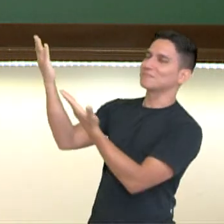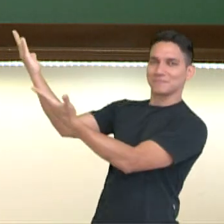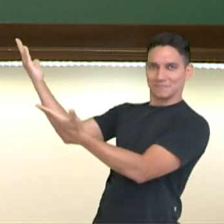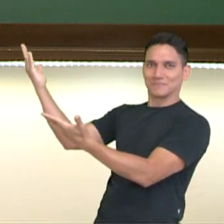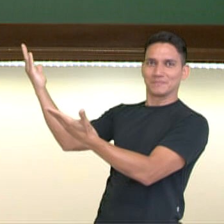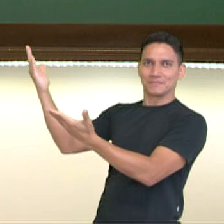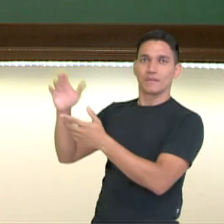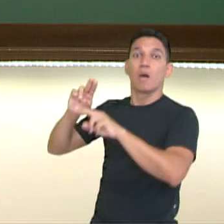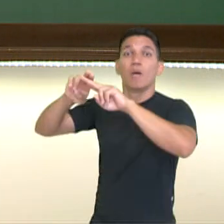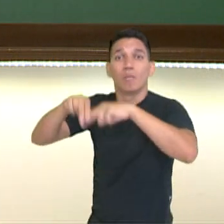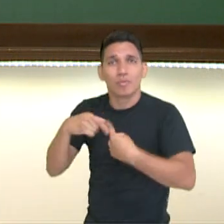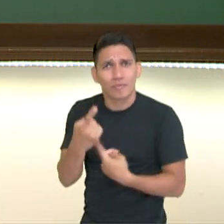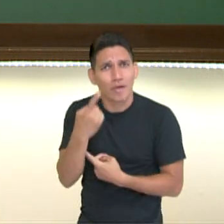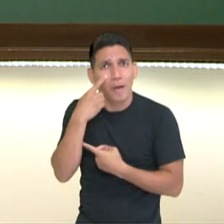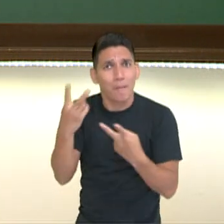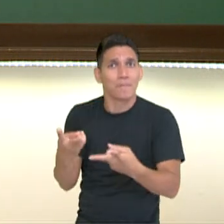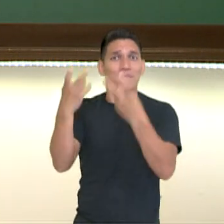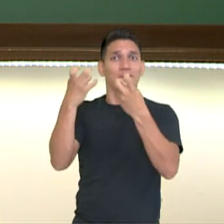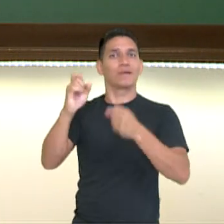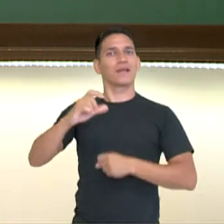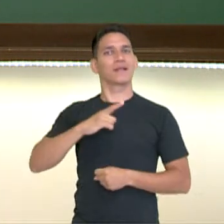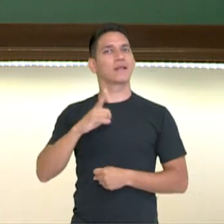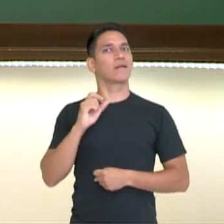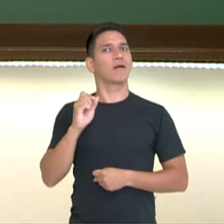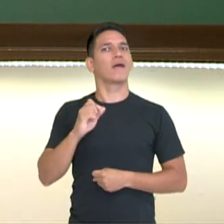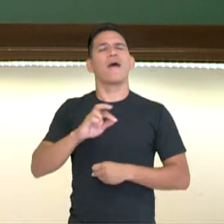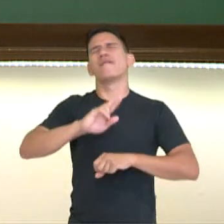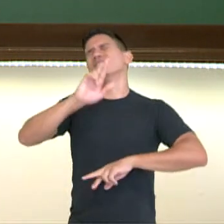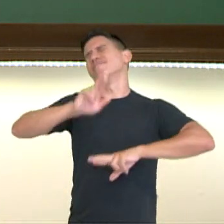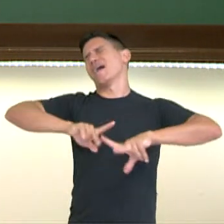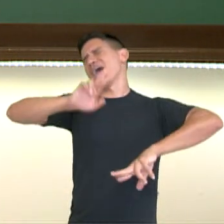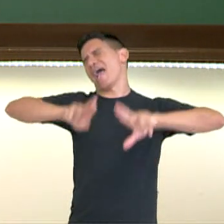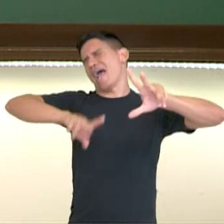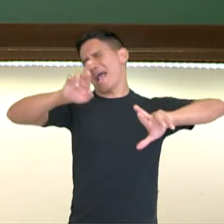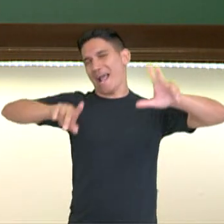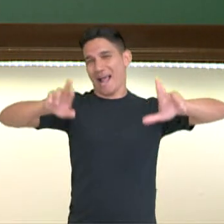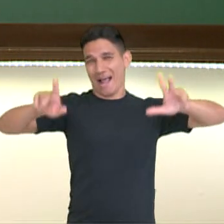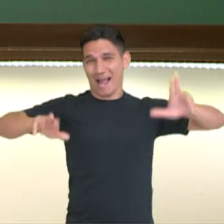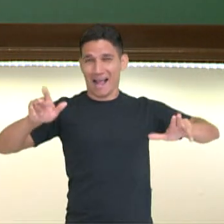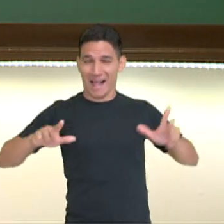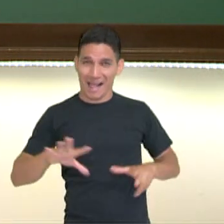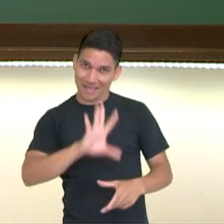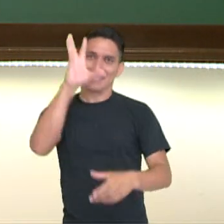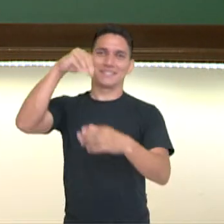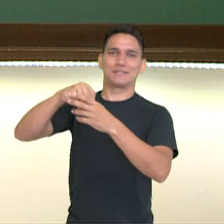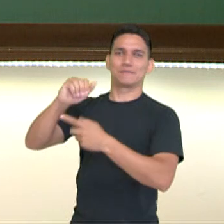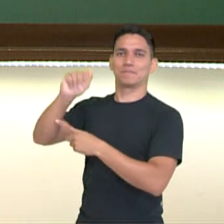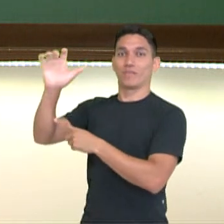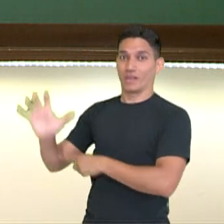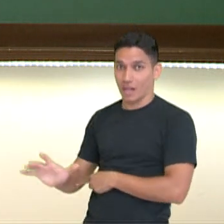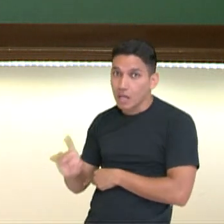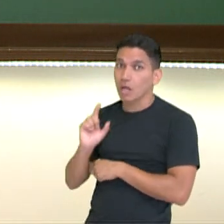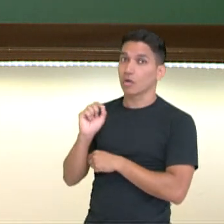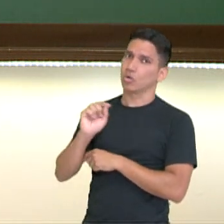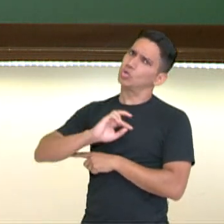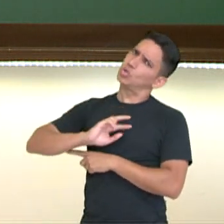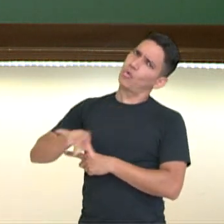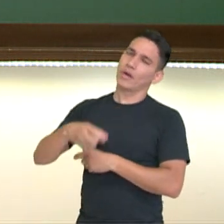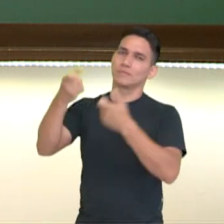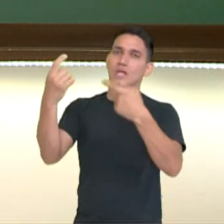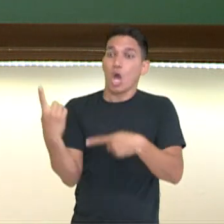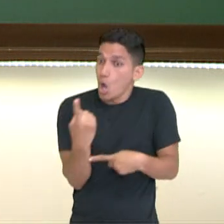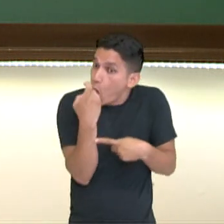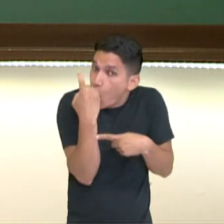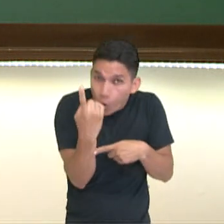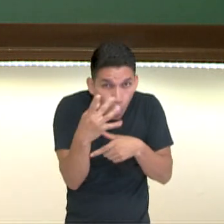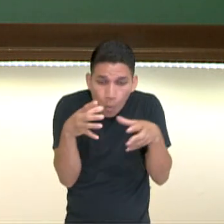continente. Portanto, você já percebeu, tem uma diversidade muito grande na África. Não falamos de um único povo, de uma